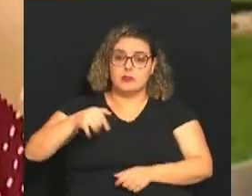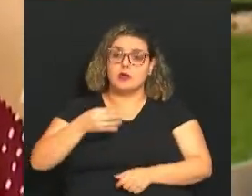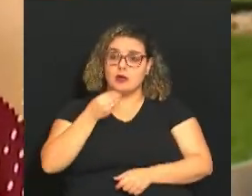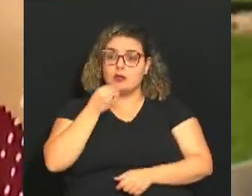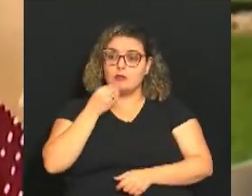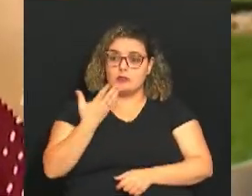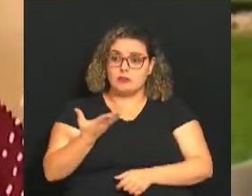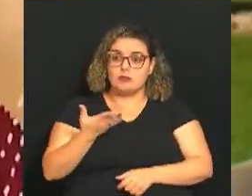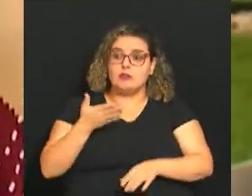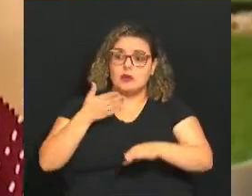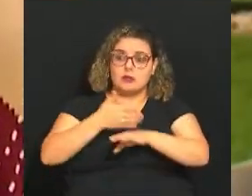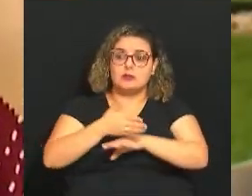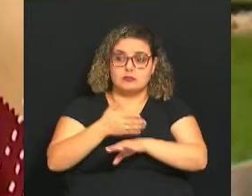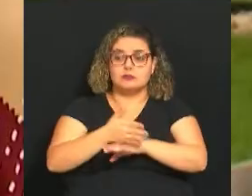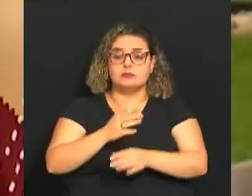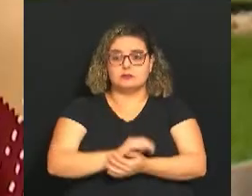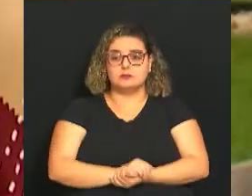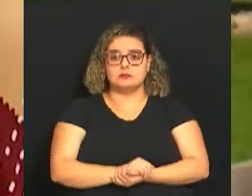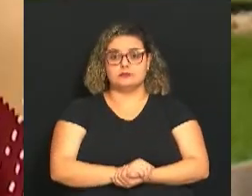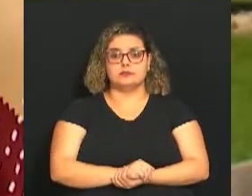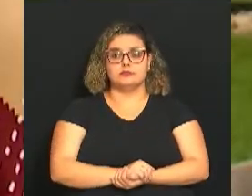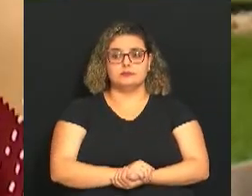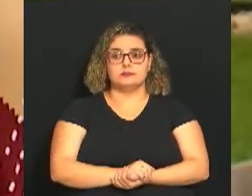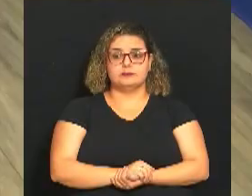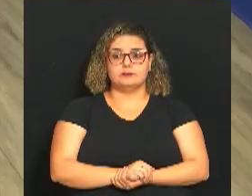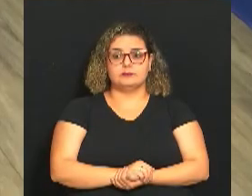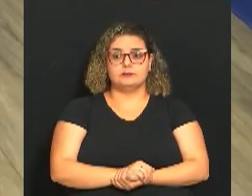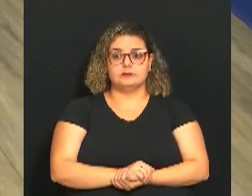de participar.